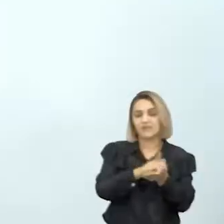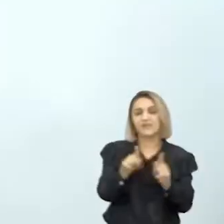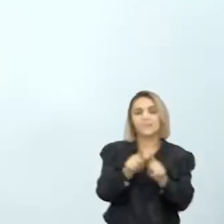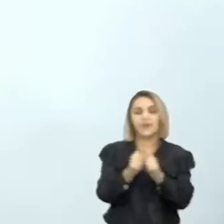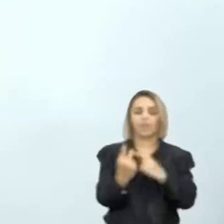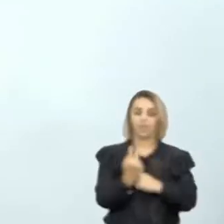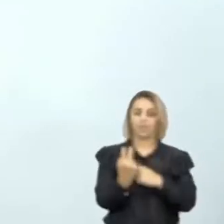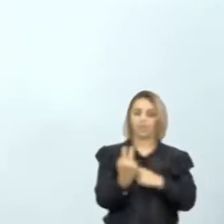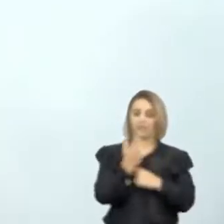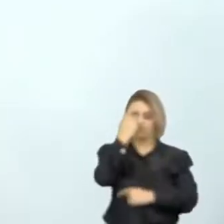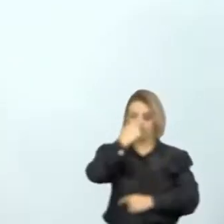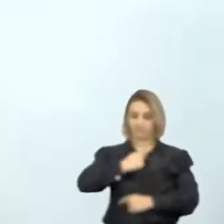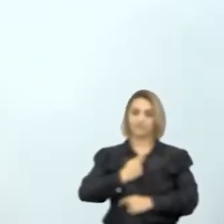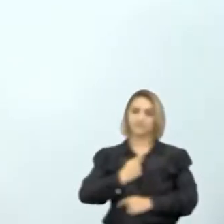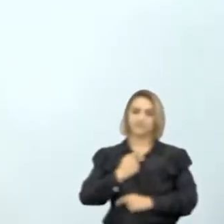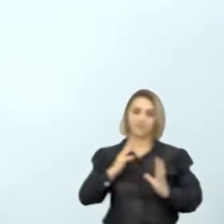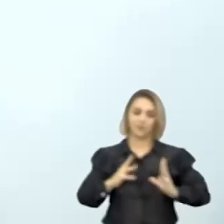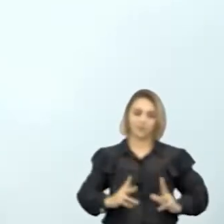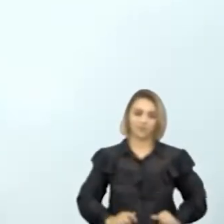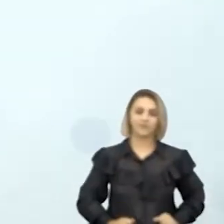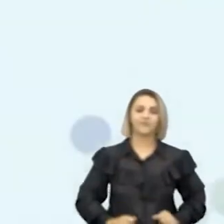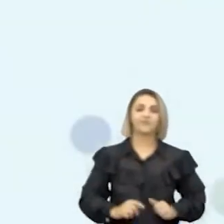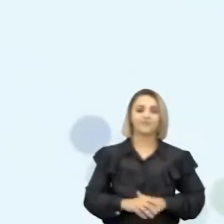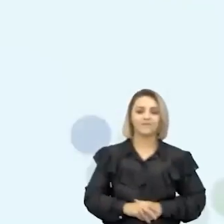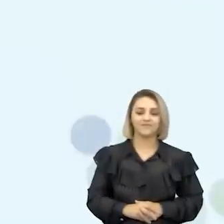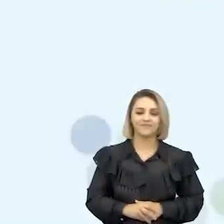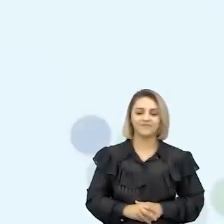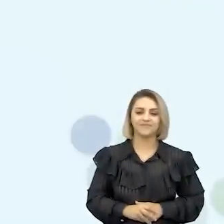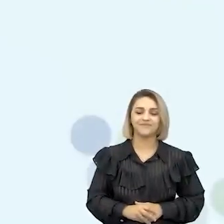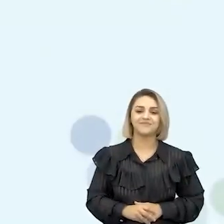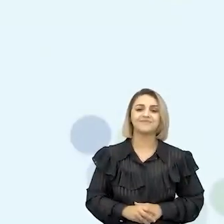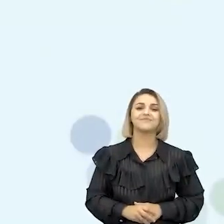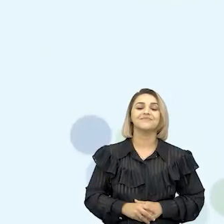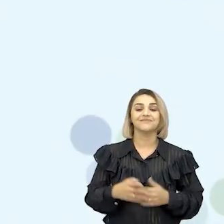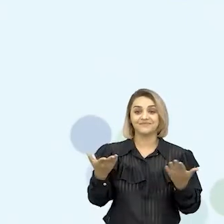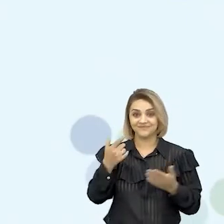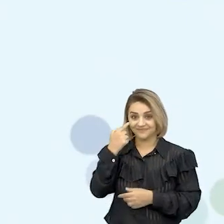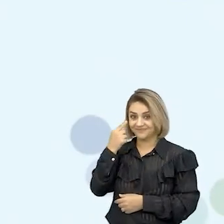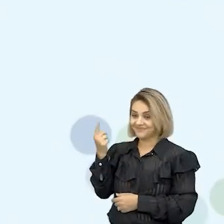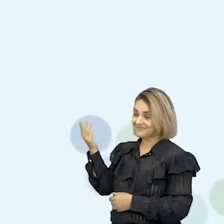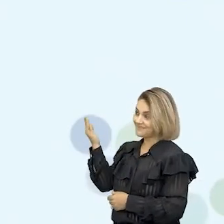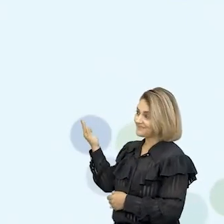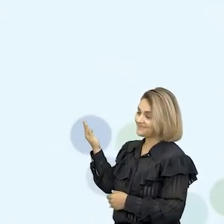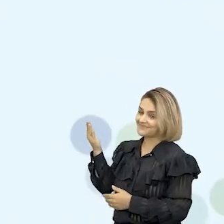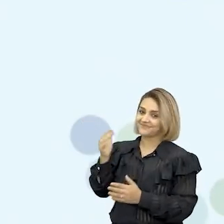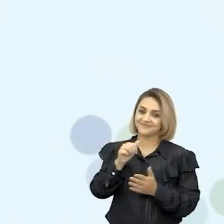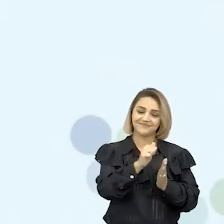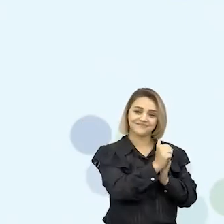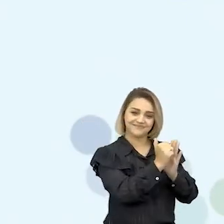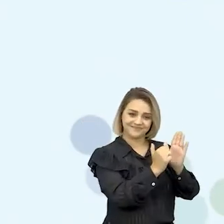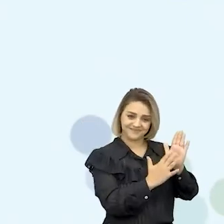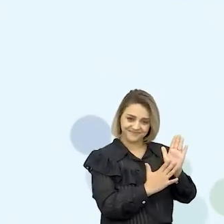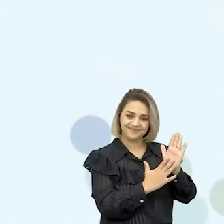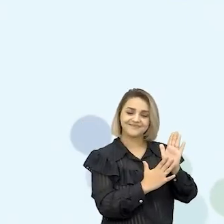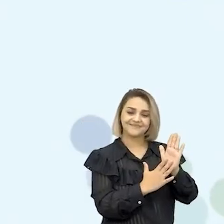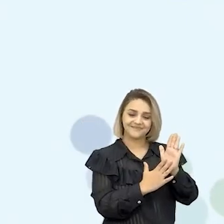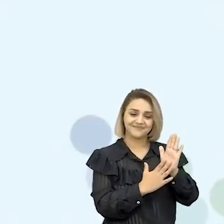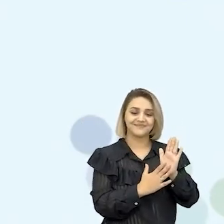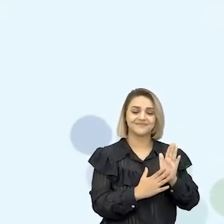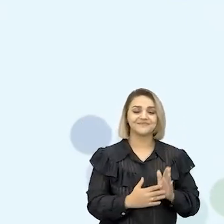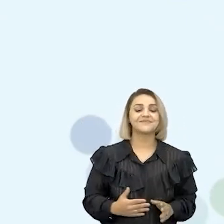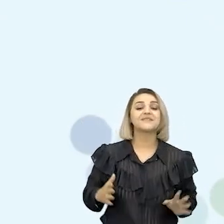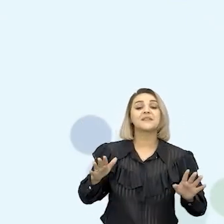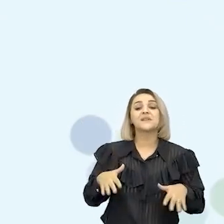pessoal. Está bem? Muito bem. Vamos aqui a uma atividade que vai ficar para nós fazermos, né?